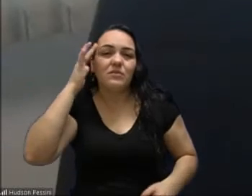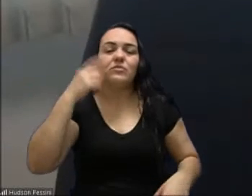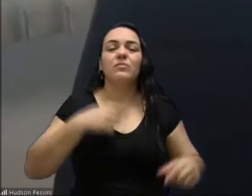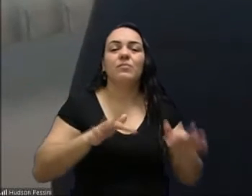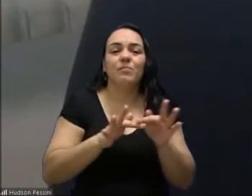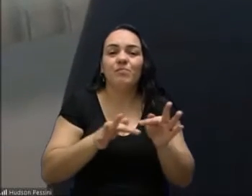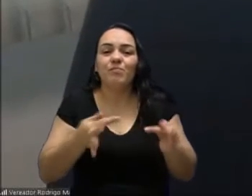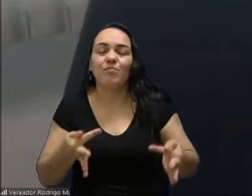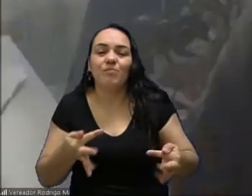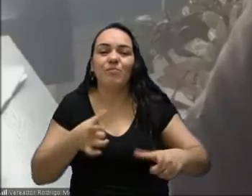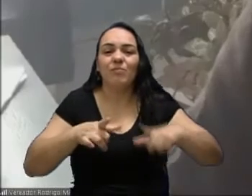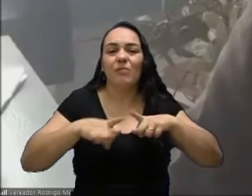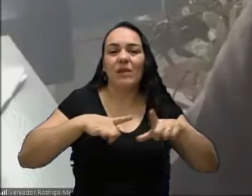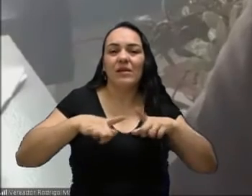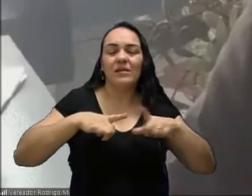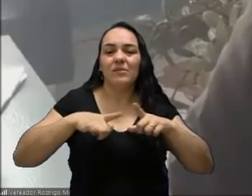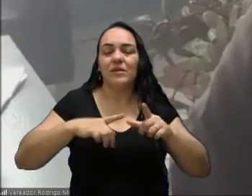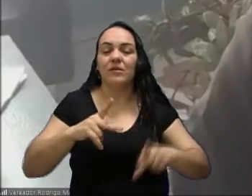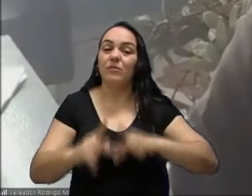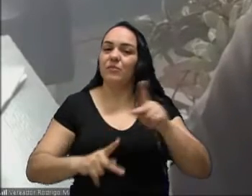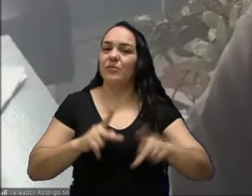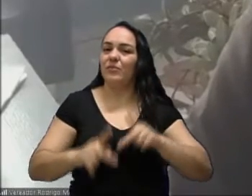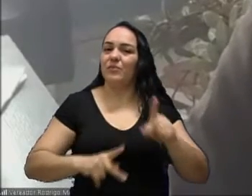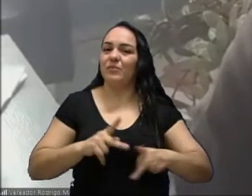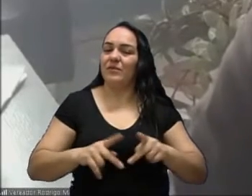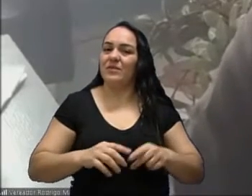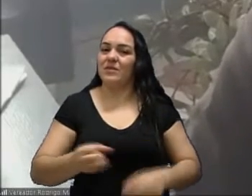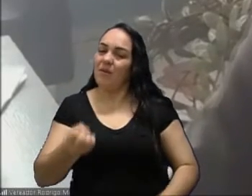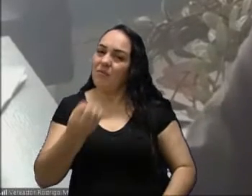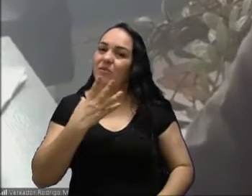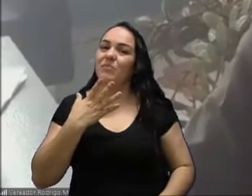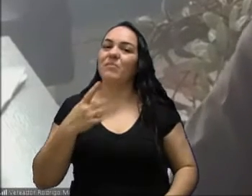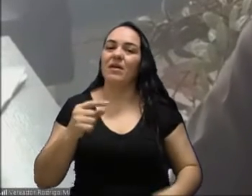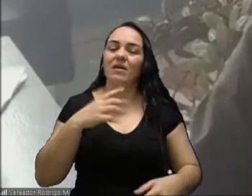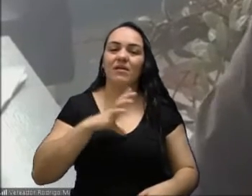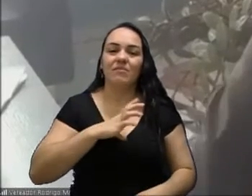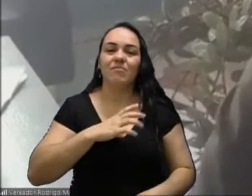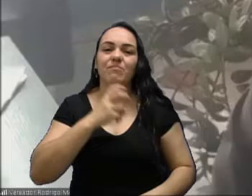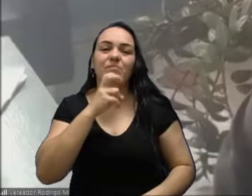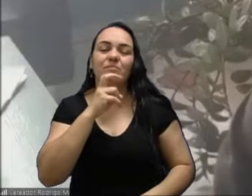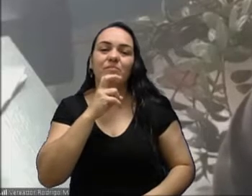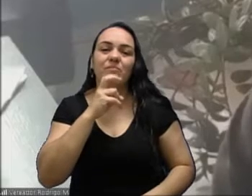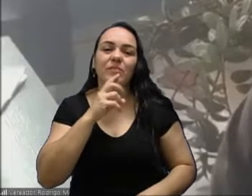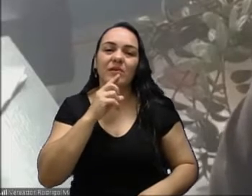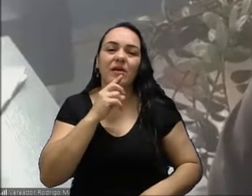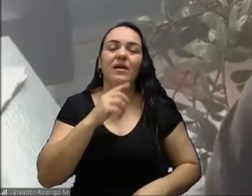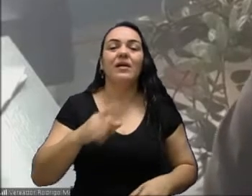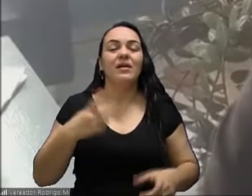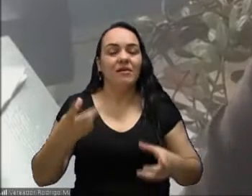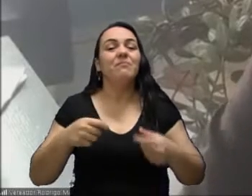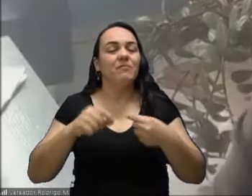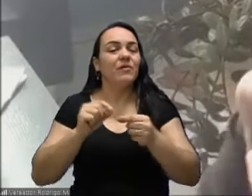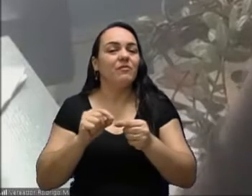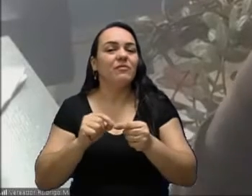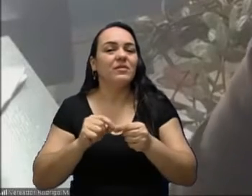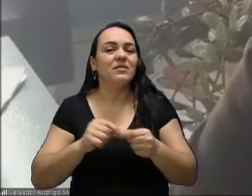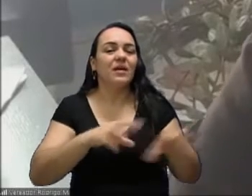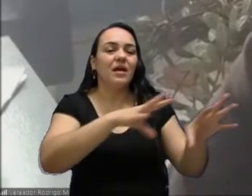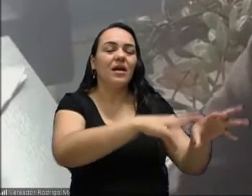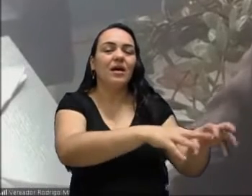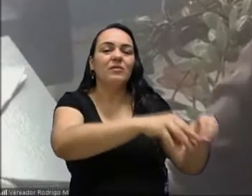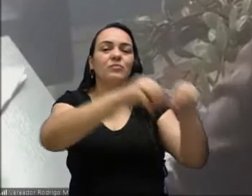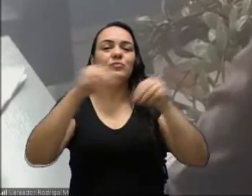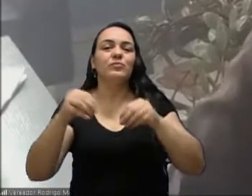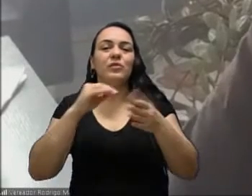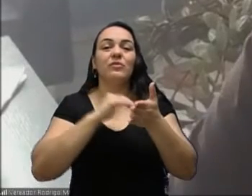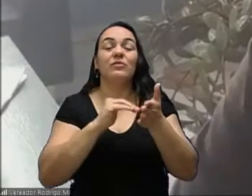simples, como a nossa população, a população do bem, a população sorocabana, acataram o pedido daquele secretário, uma autoridade,